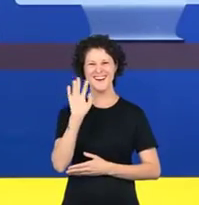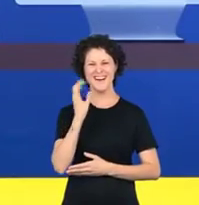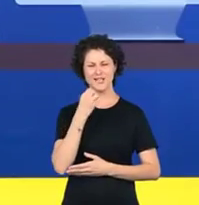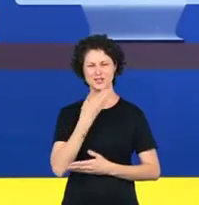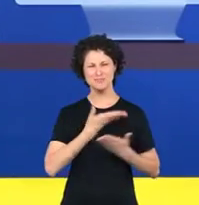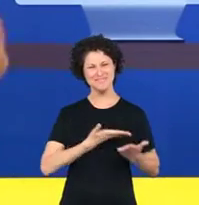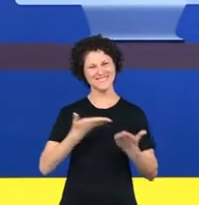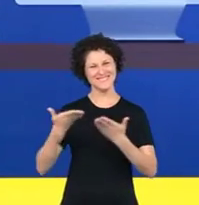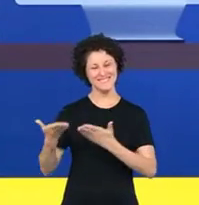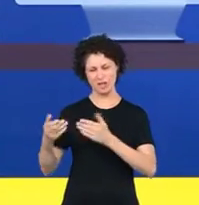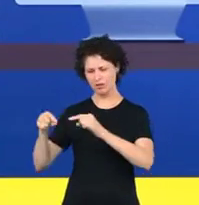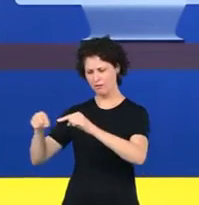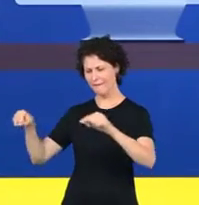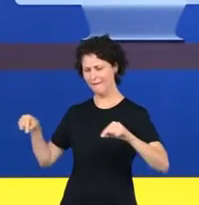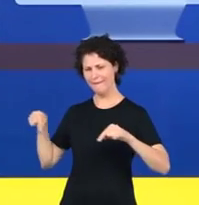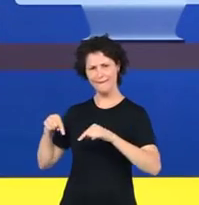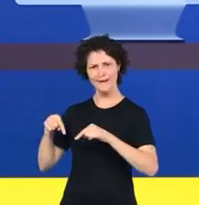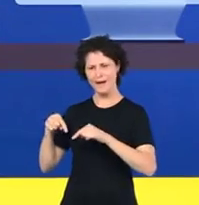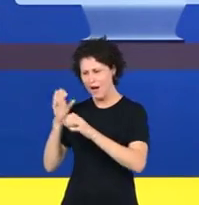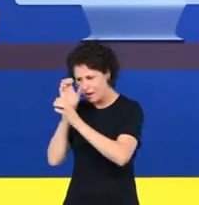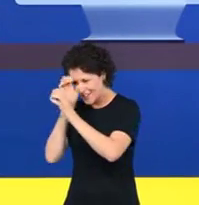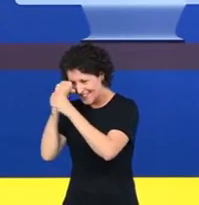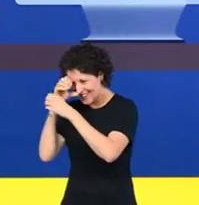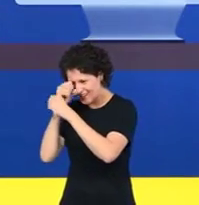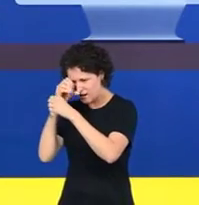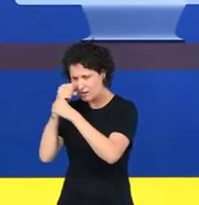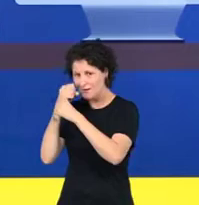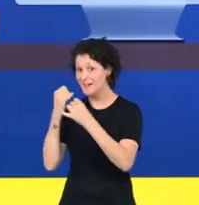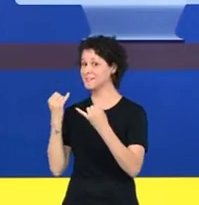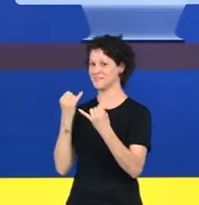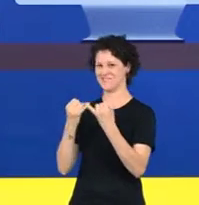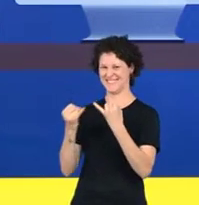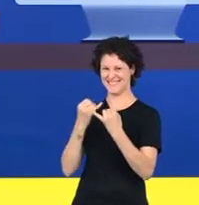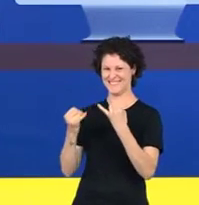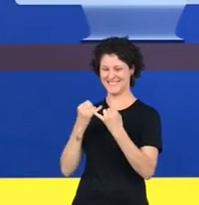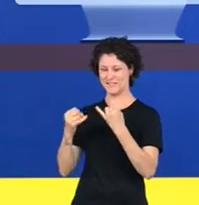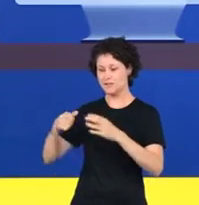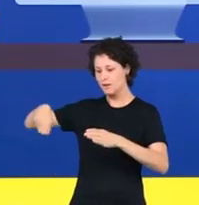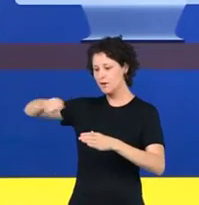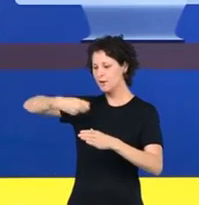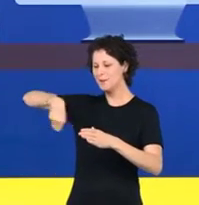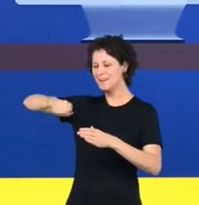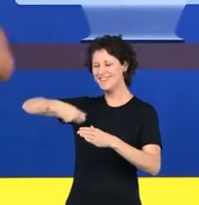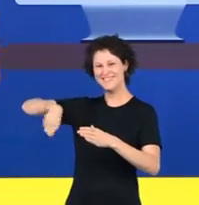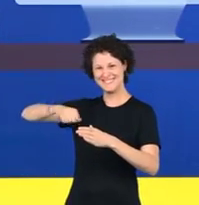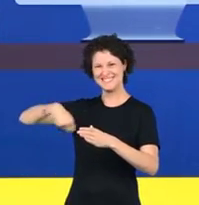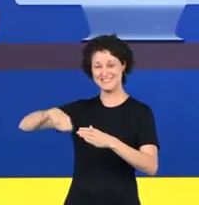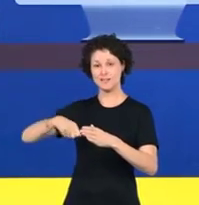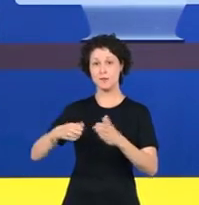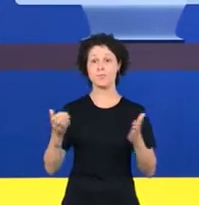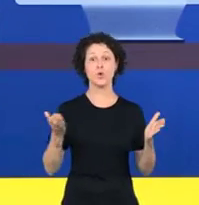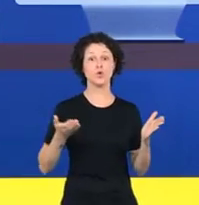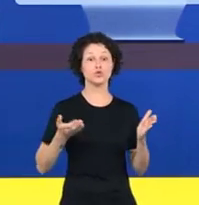Olá, seja bem-vindo ao meu laboratório. Mas hoje ele vai ser a nossa cozinha, pois essa aventura será muito, mas